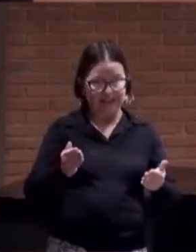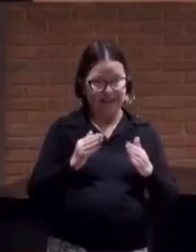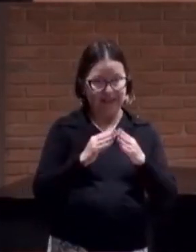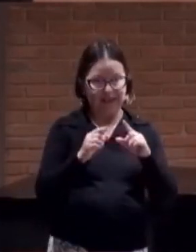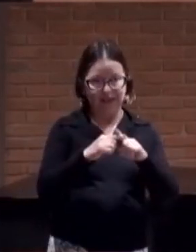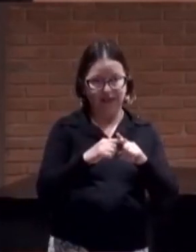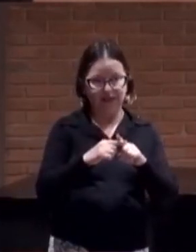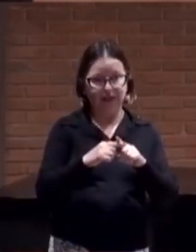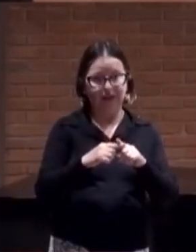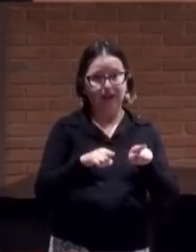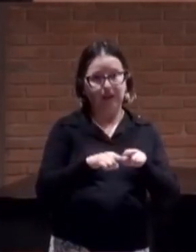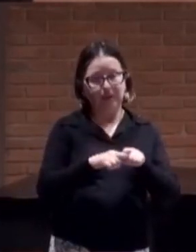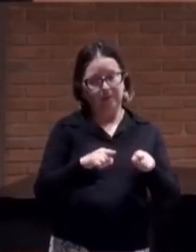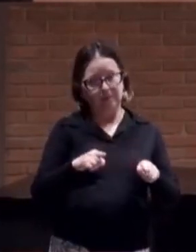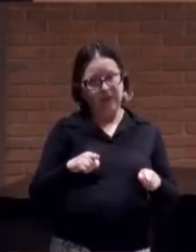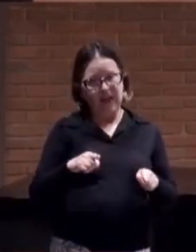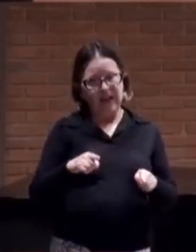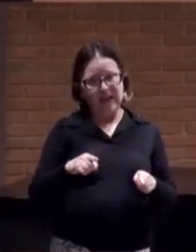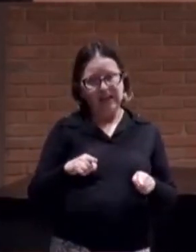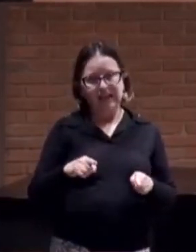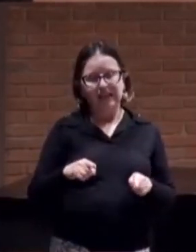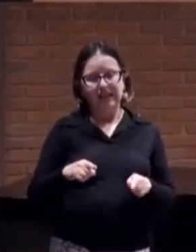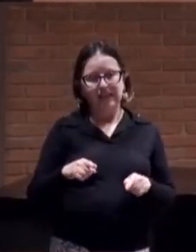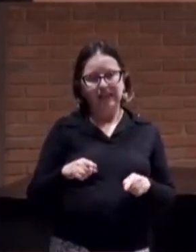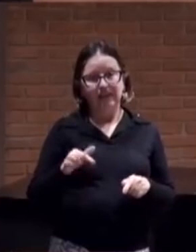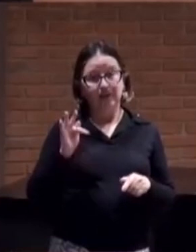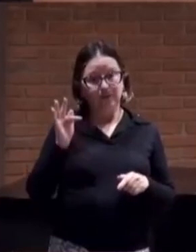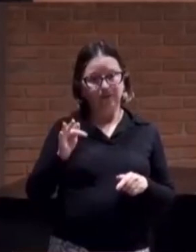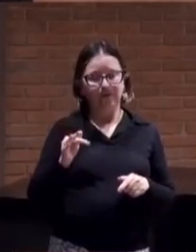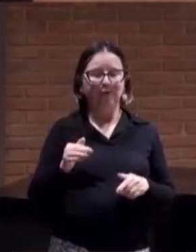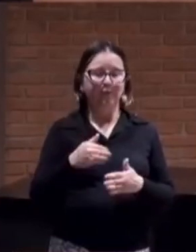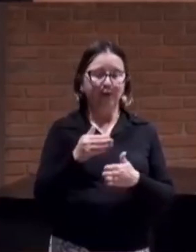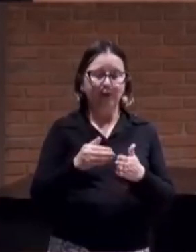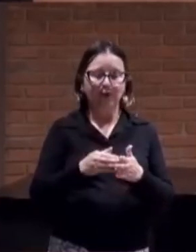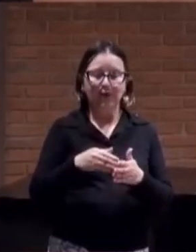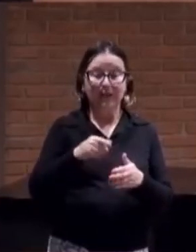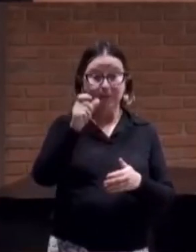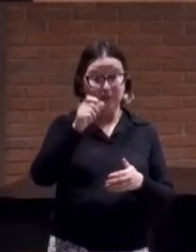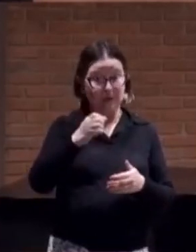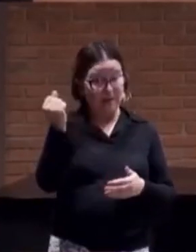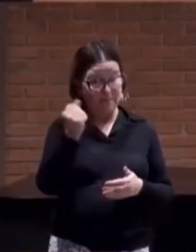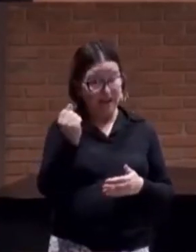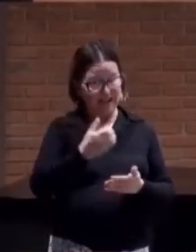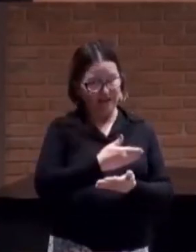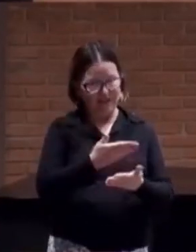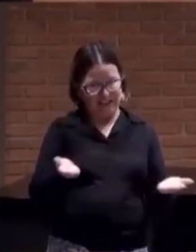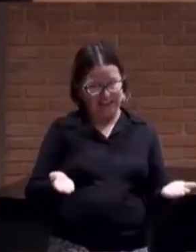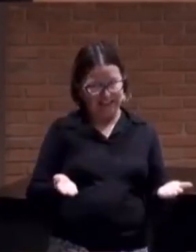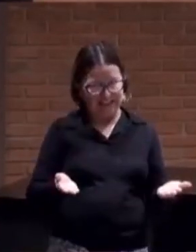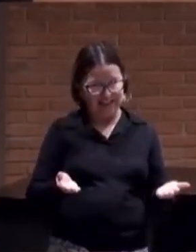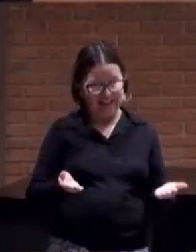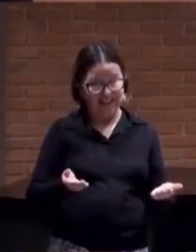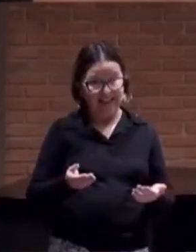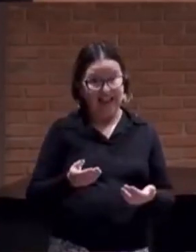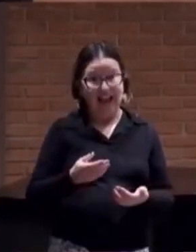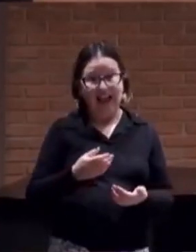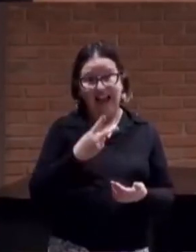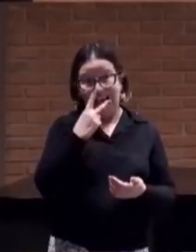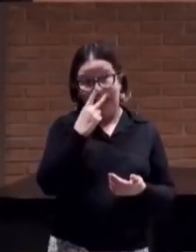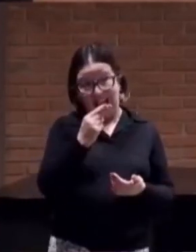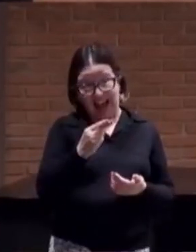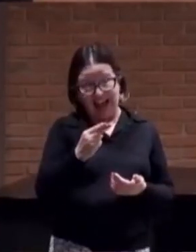vos matar julgará com isso tributar culto a Deus. Agora Jesus está dizendo o